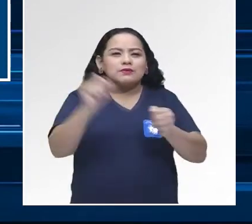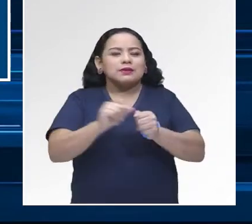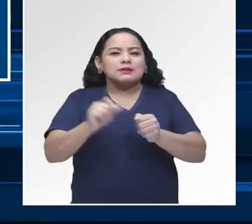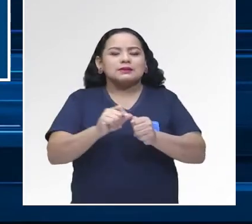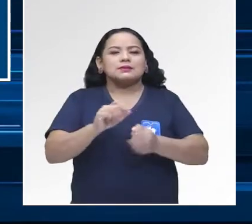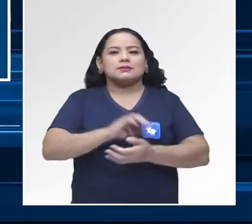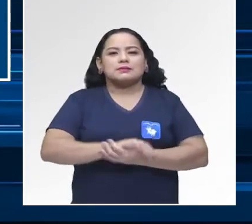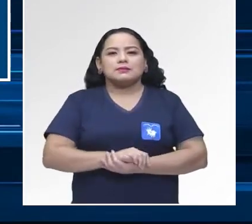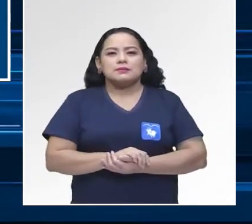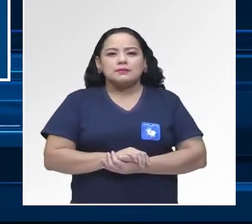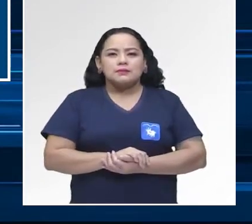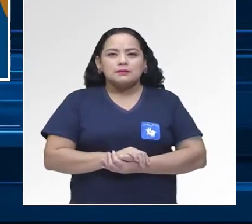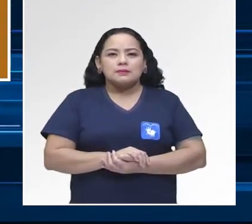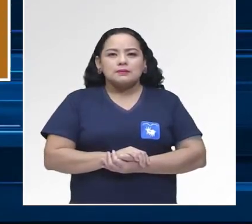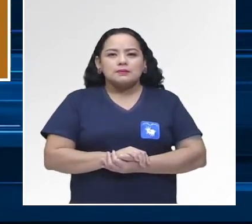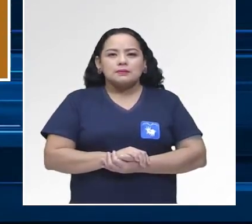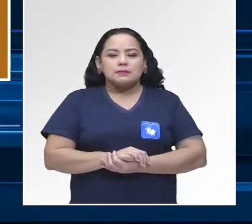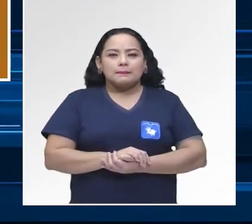atitudes.